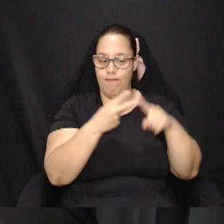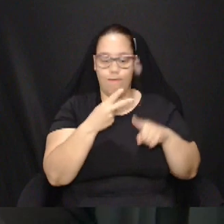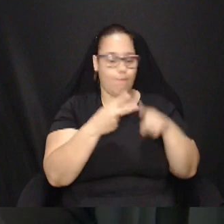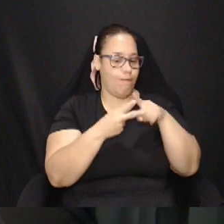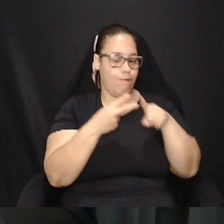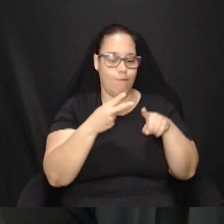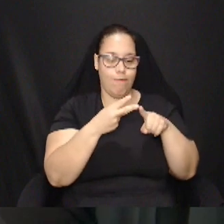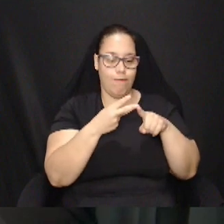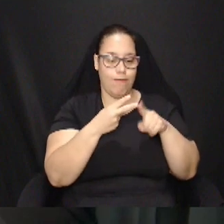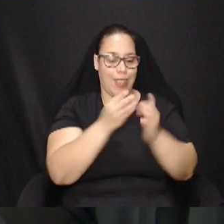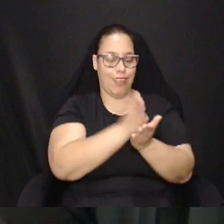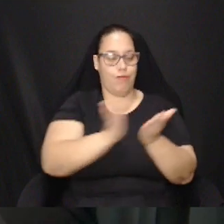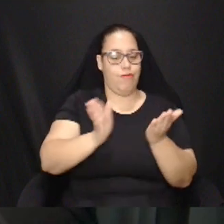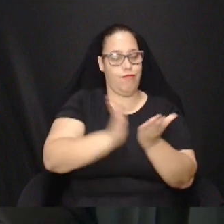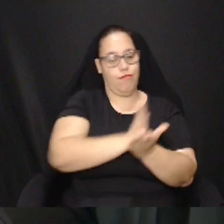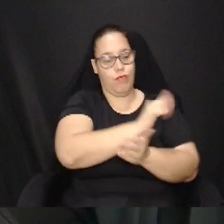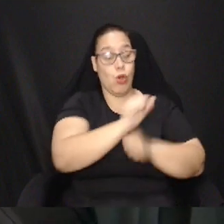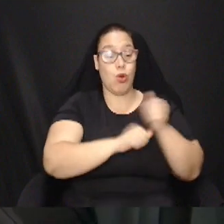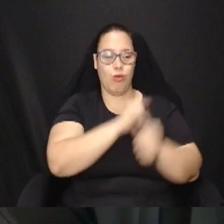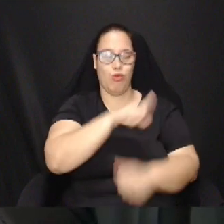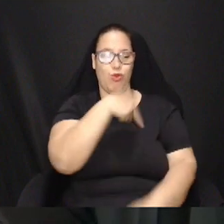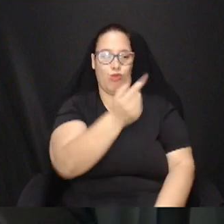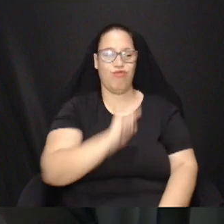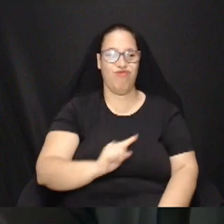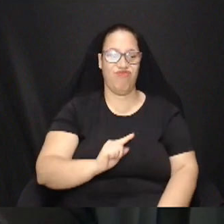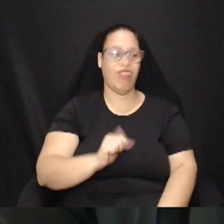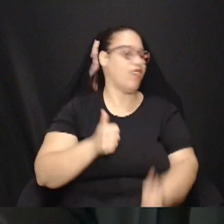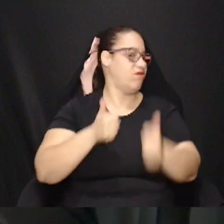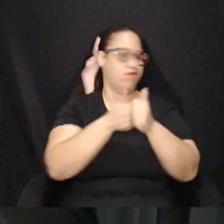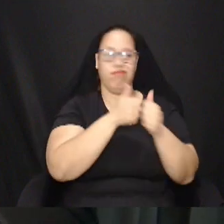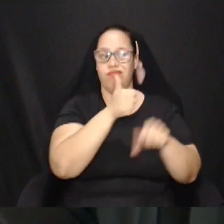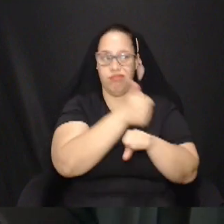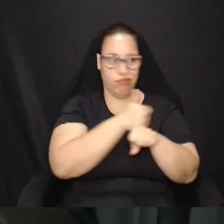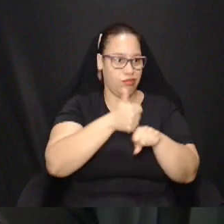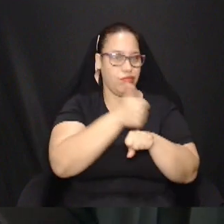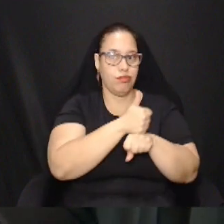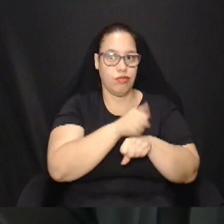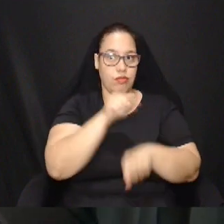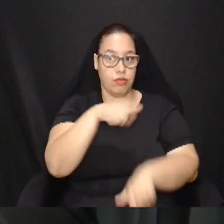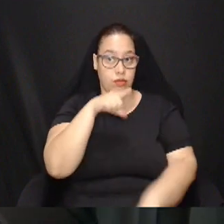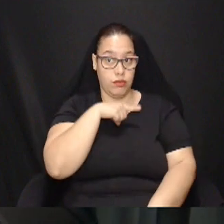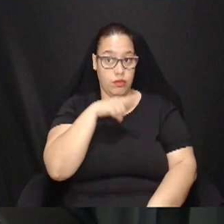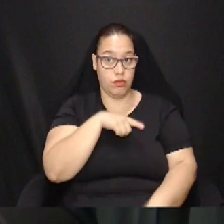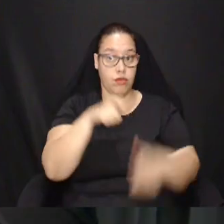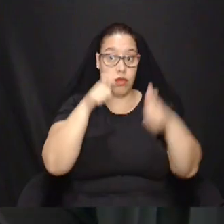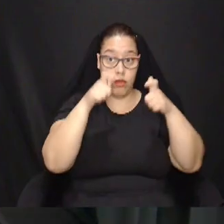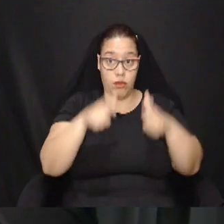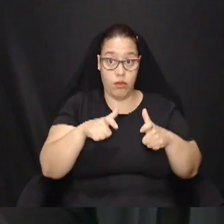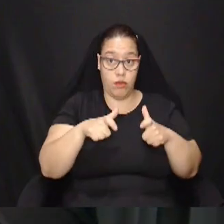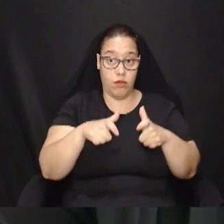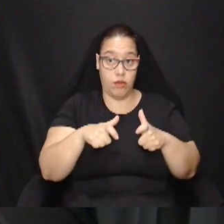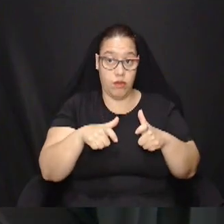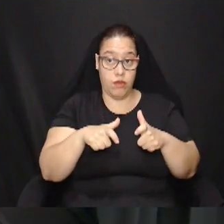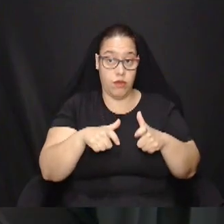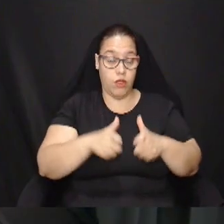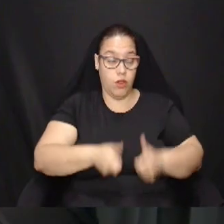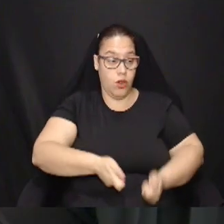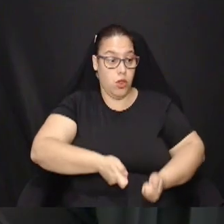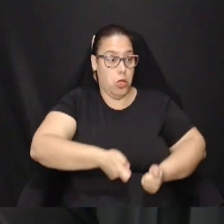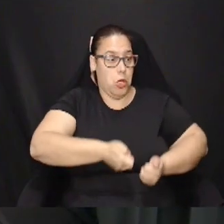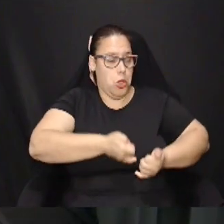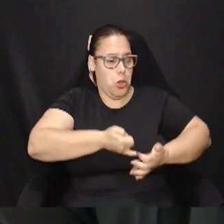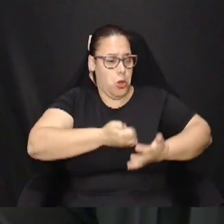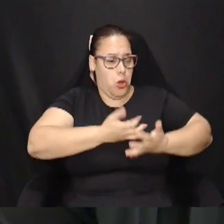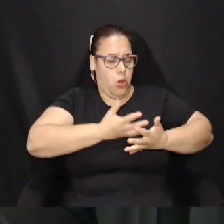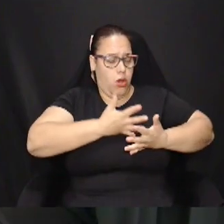um não substitui o outro. Acompanhamento profissional vai fazer com que você tenha espaço para expressar todas essas dificuldades,